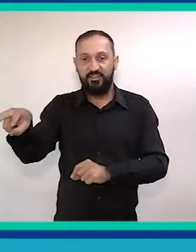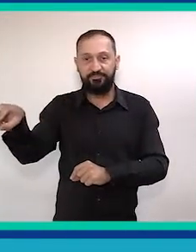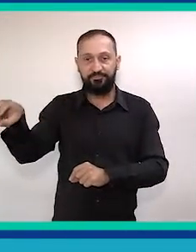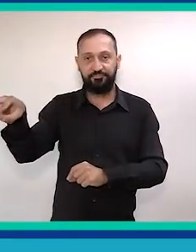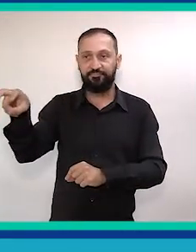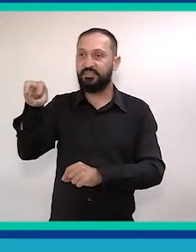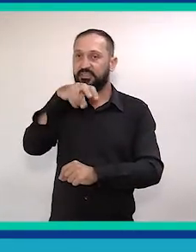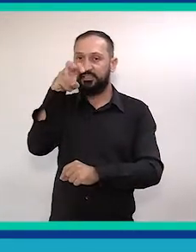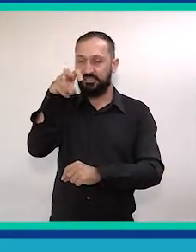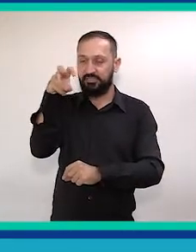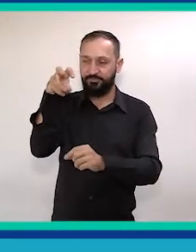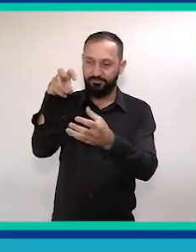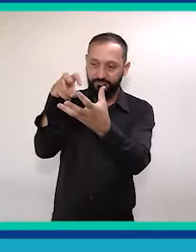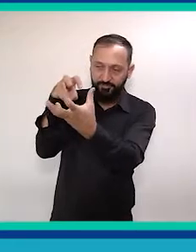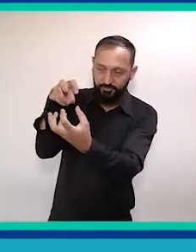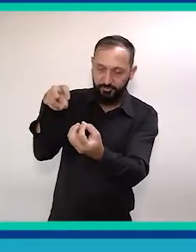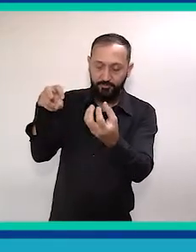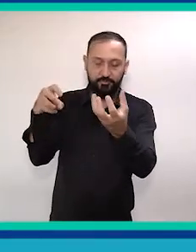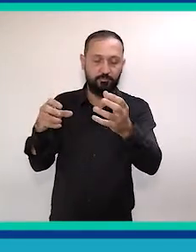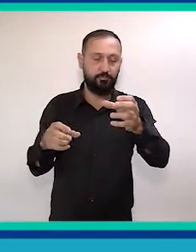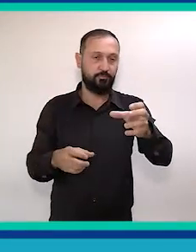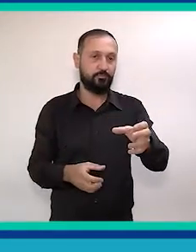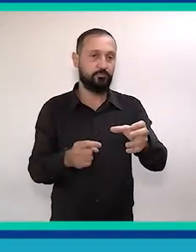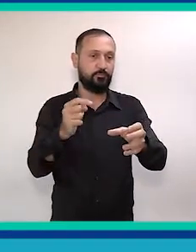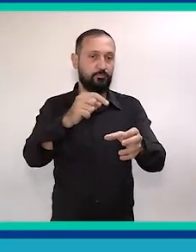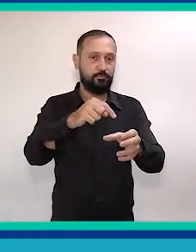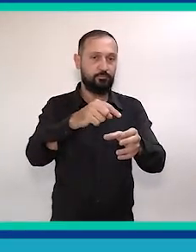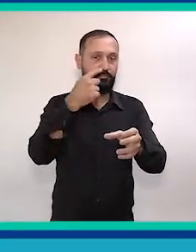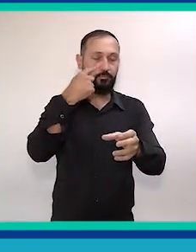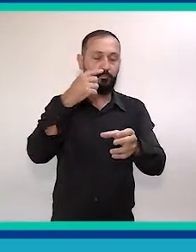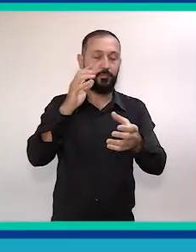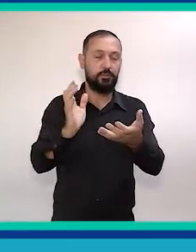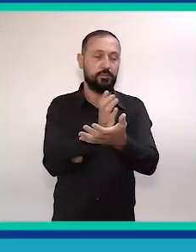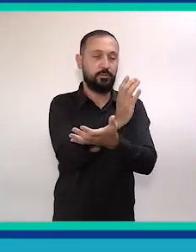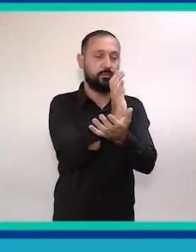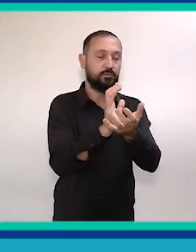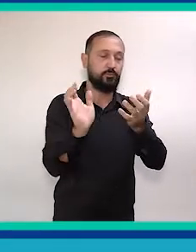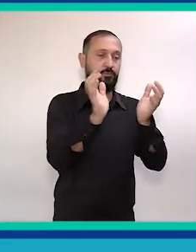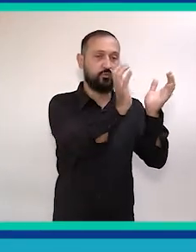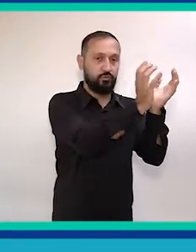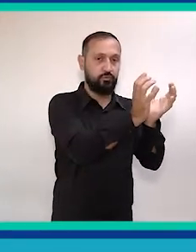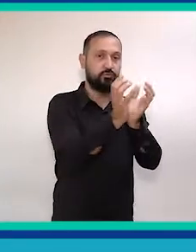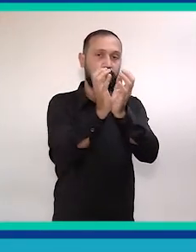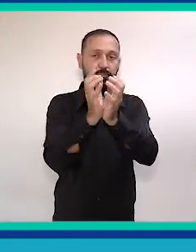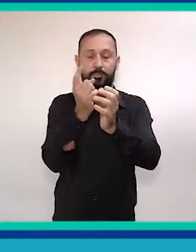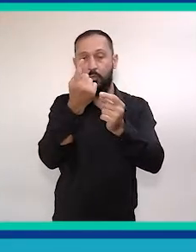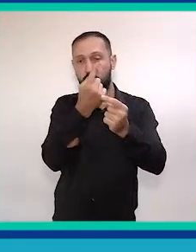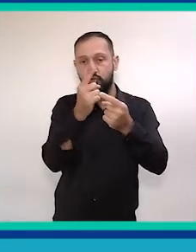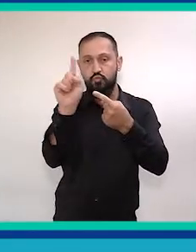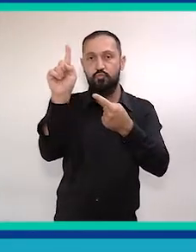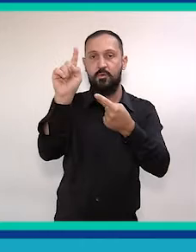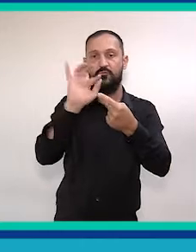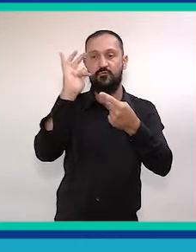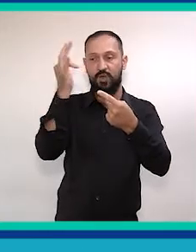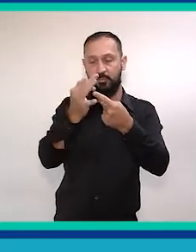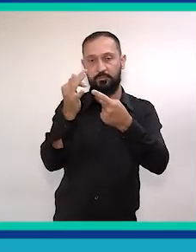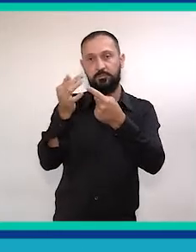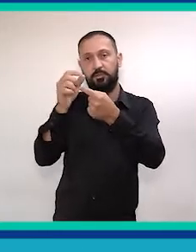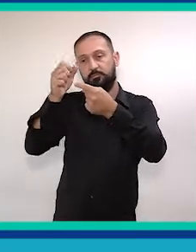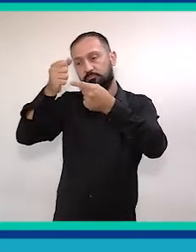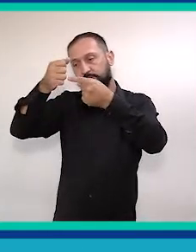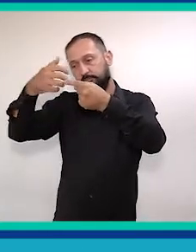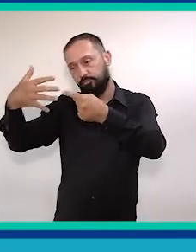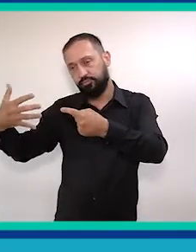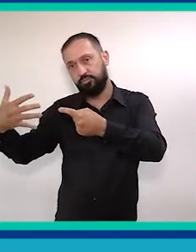do veneno da serpente, de todos aqueles componentes, primeiro separamos em famílias, e depois a gente pegou uma dessas